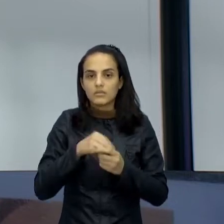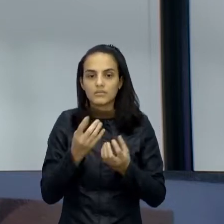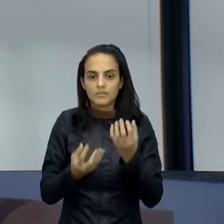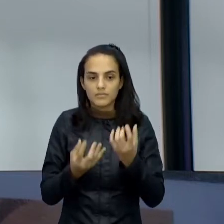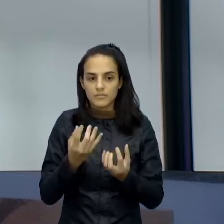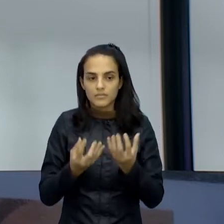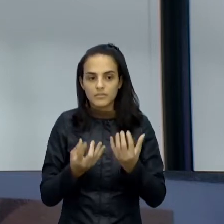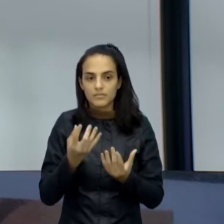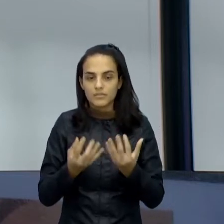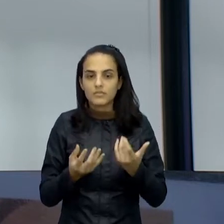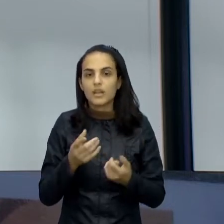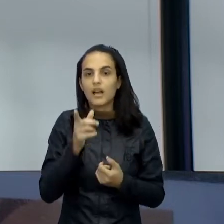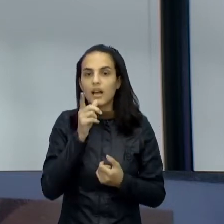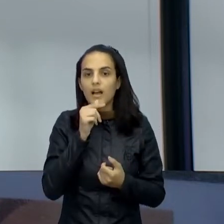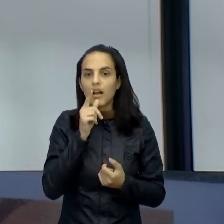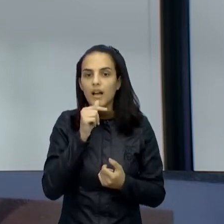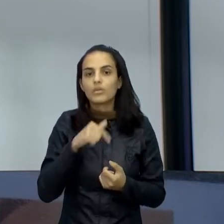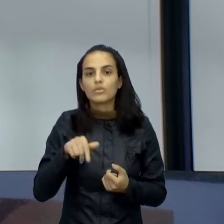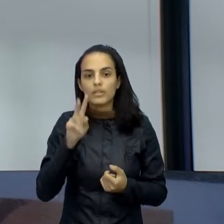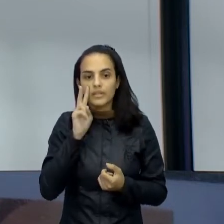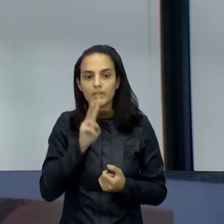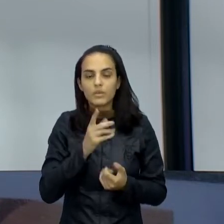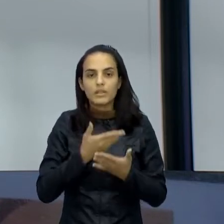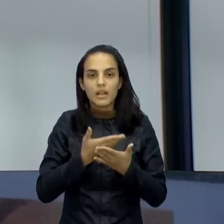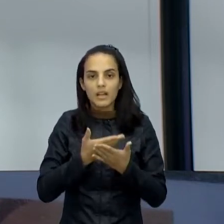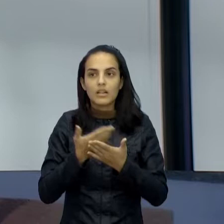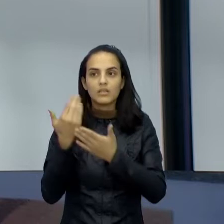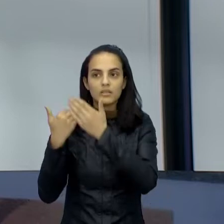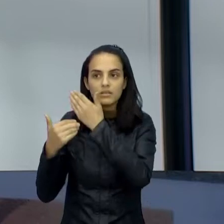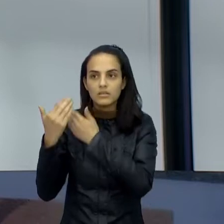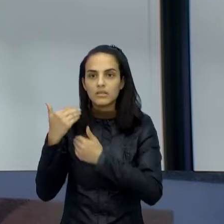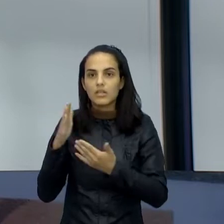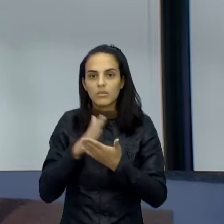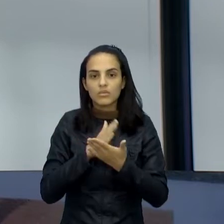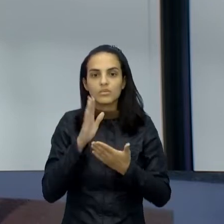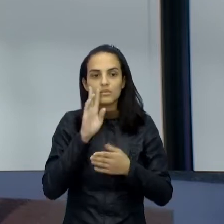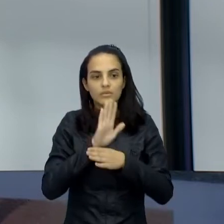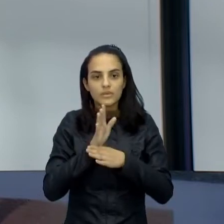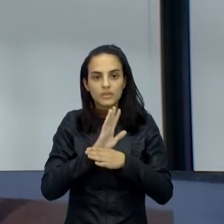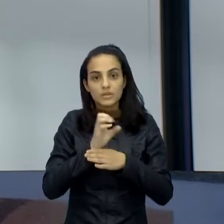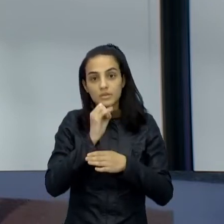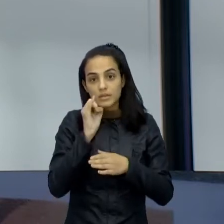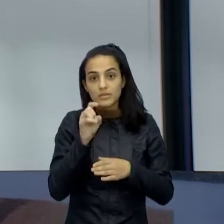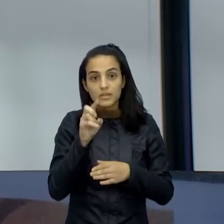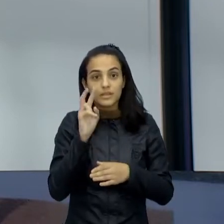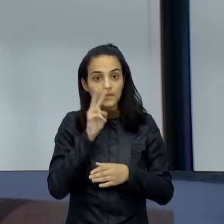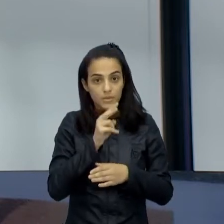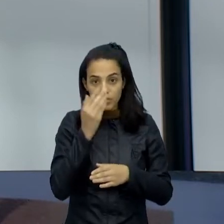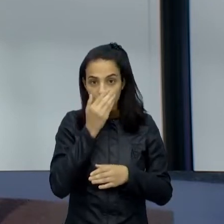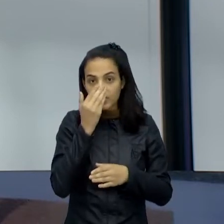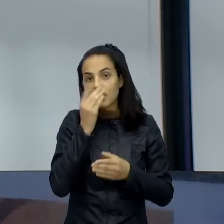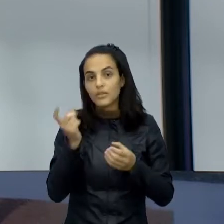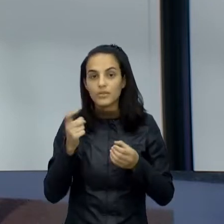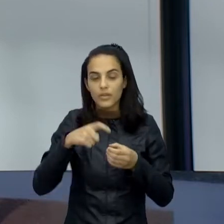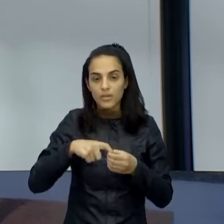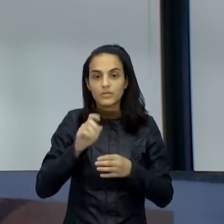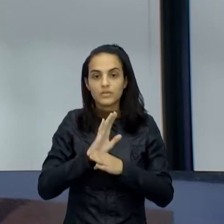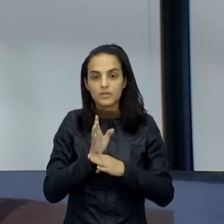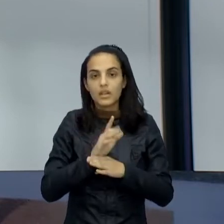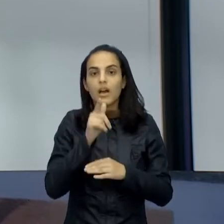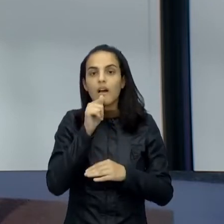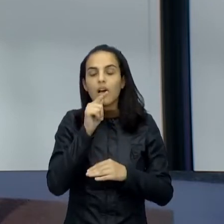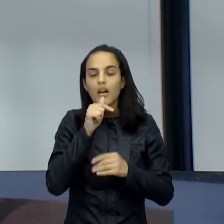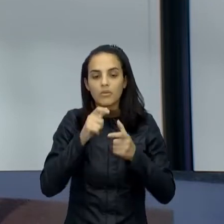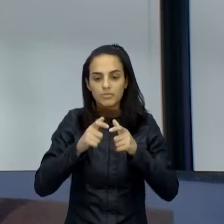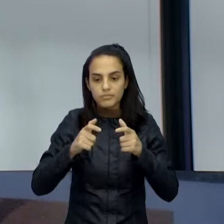Fervendo essa água a gente viu na aula anterior com alguns vídeos, se você não viu, volta lá e veja os vídeos, né? A água vai